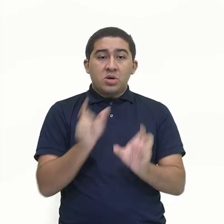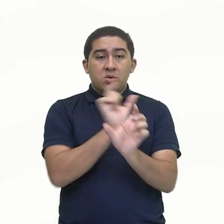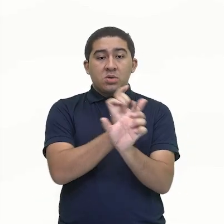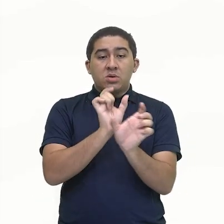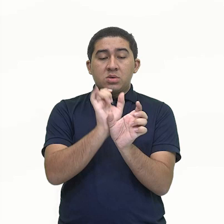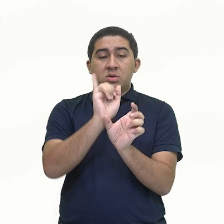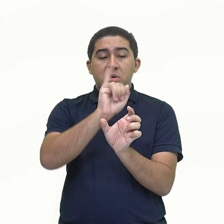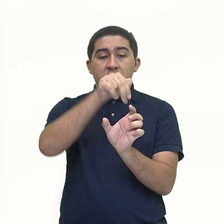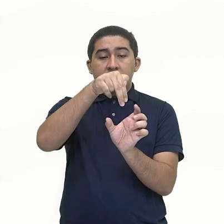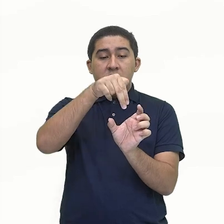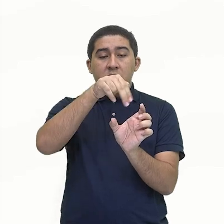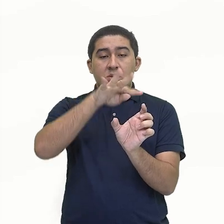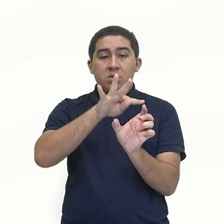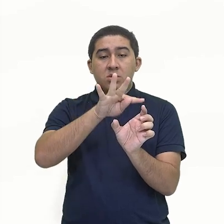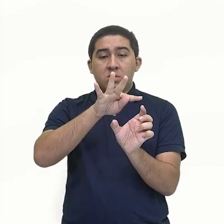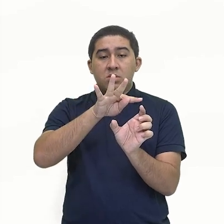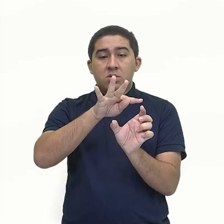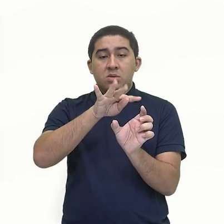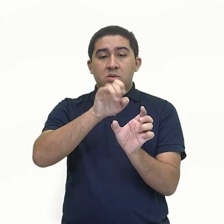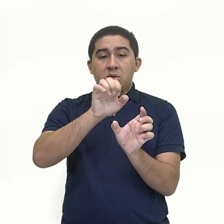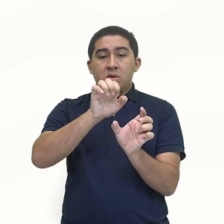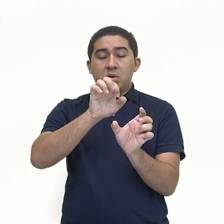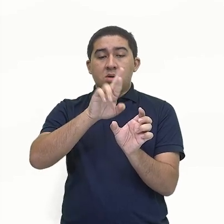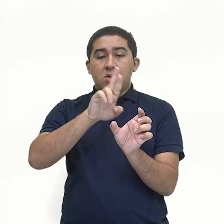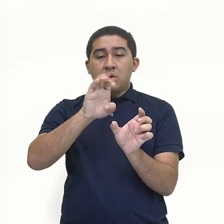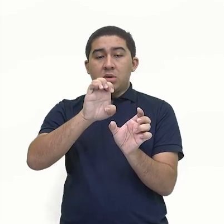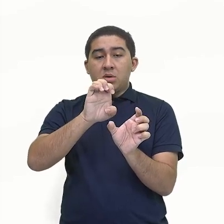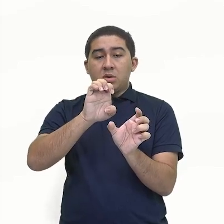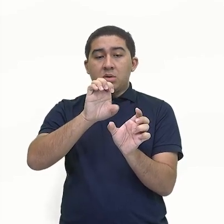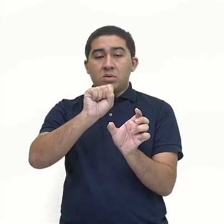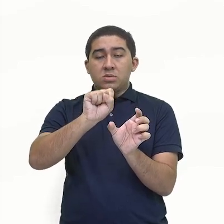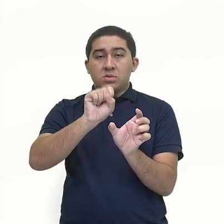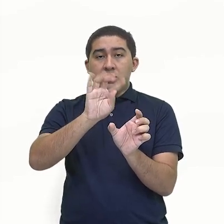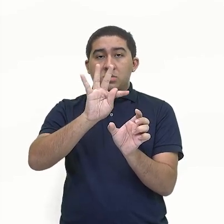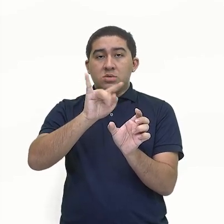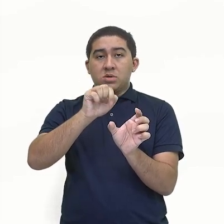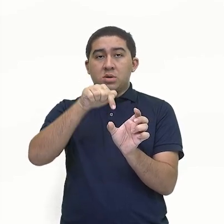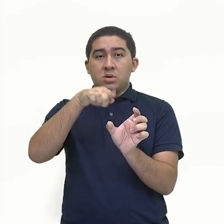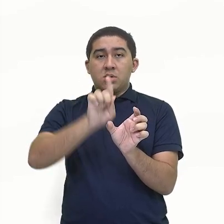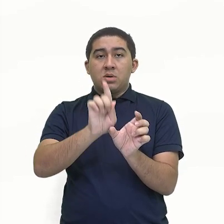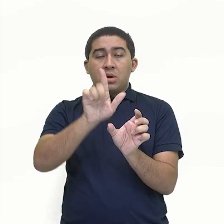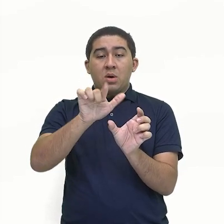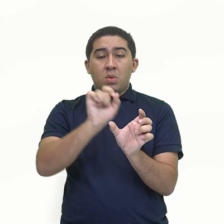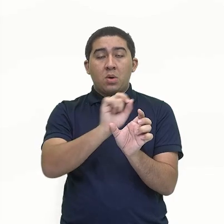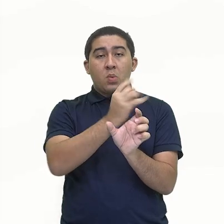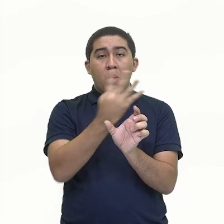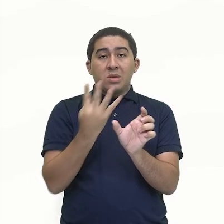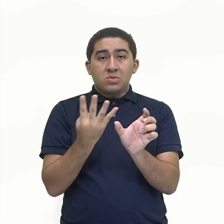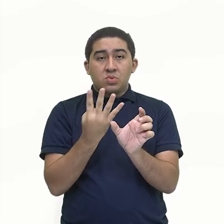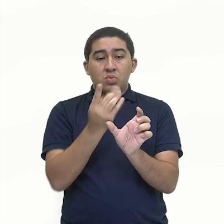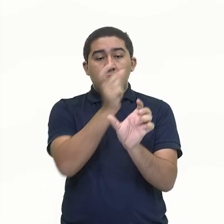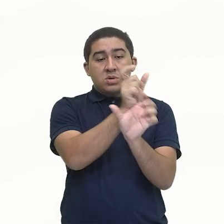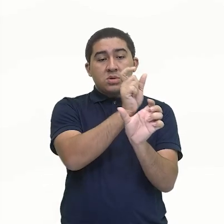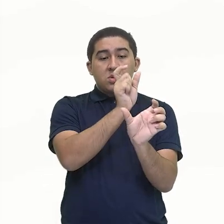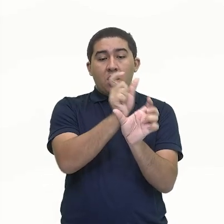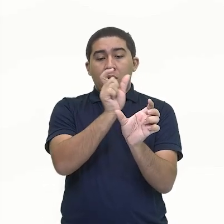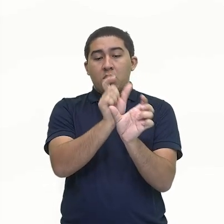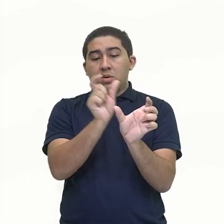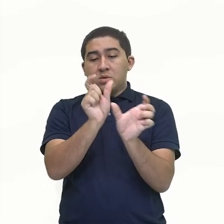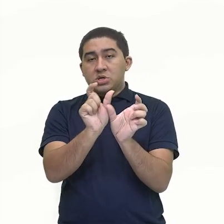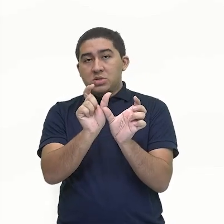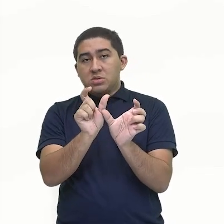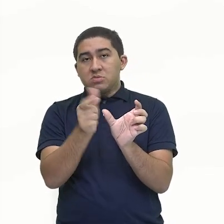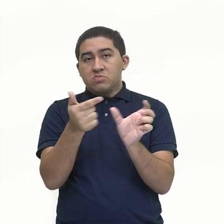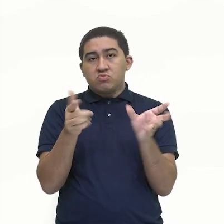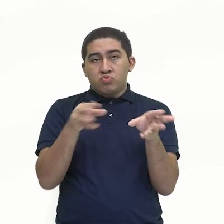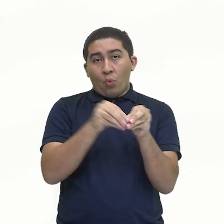só, 1, 2, 3, 4, tá? Nem sempre essa conta fecha, tá? Às vezes